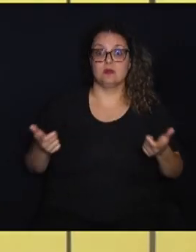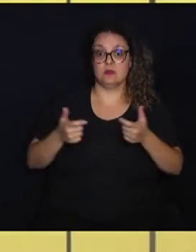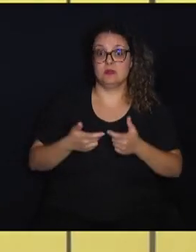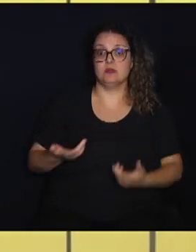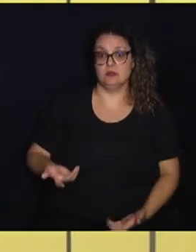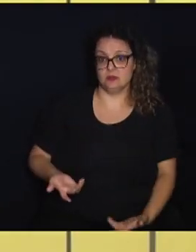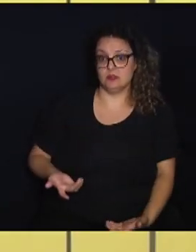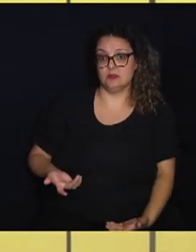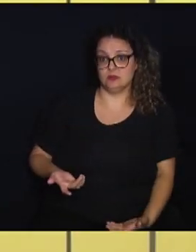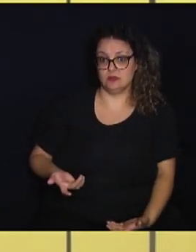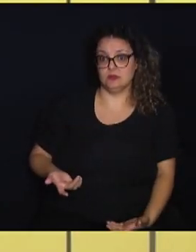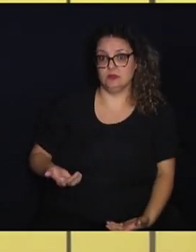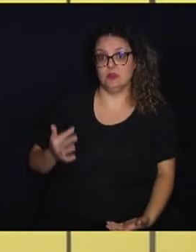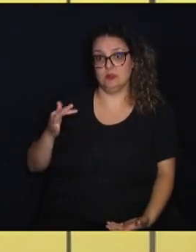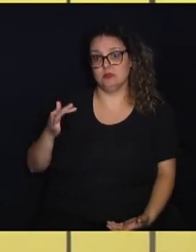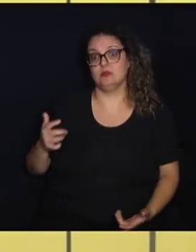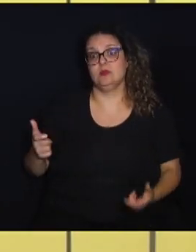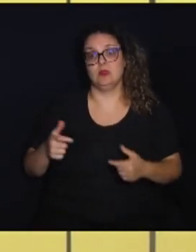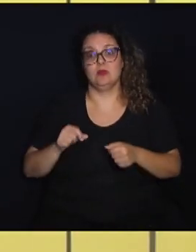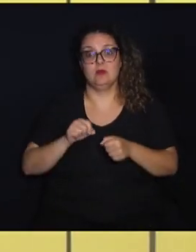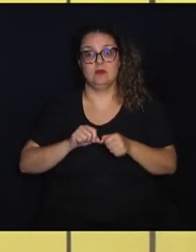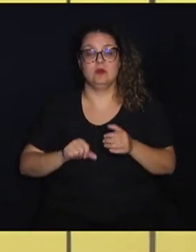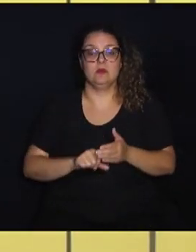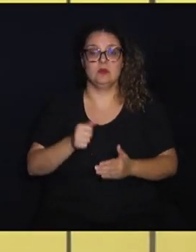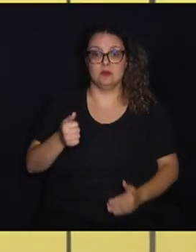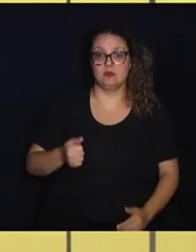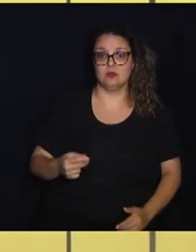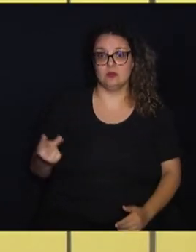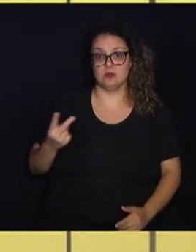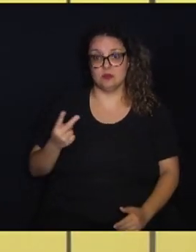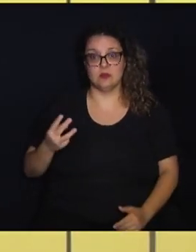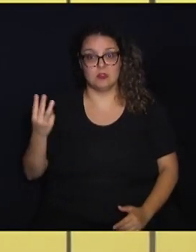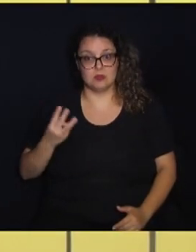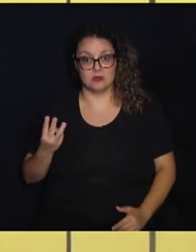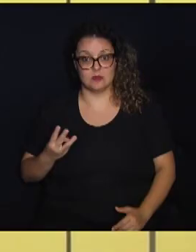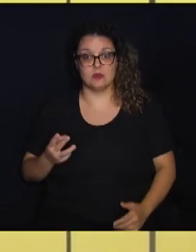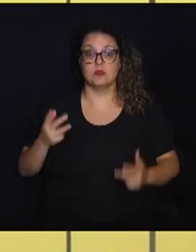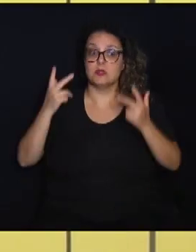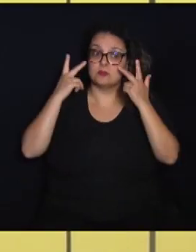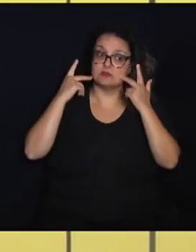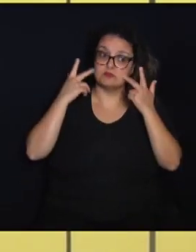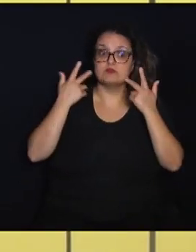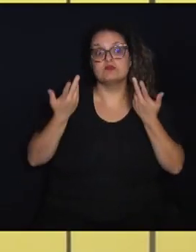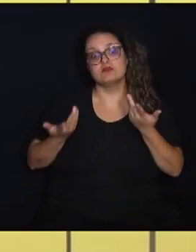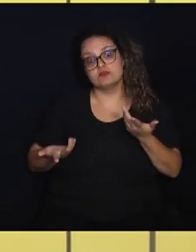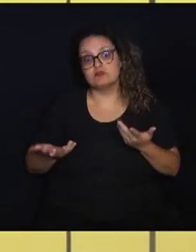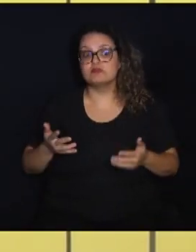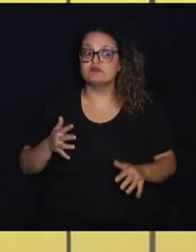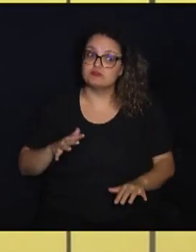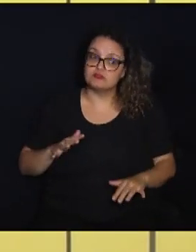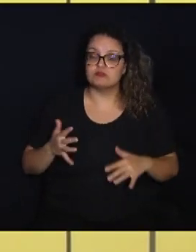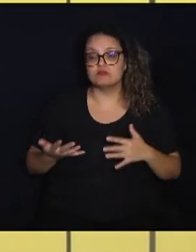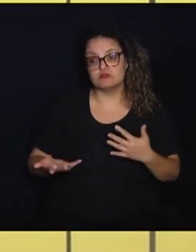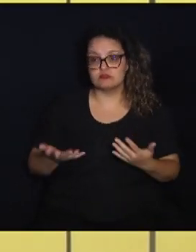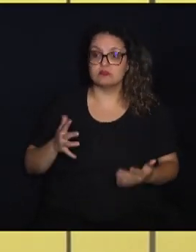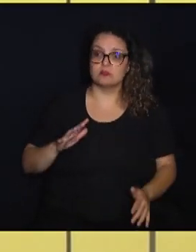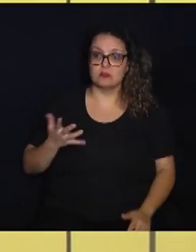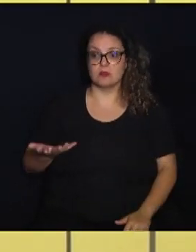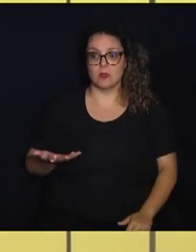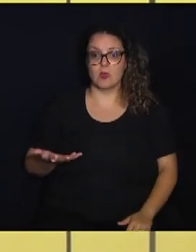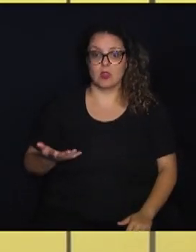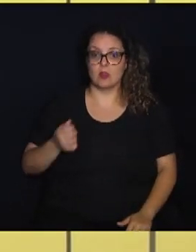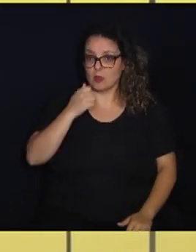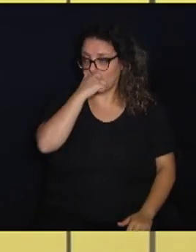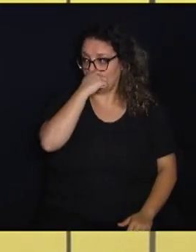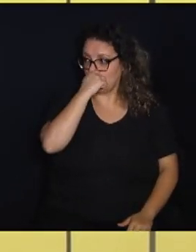diminuir. Então eu fiz o primeiro, eu vou para o segundo, para o terceiro, normalmente eles já estão bem mais a